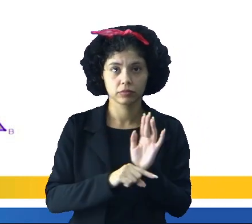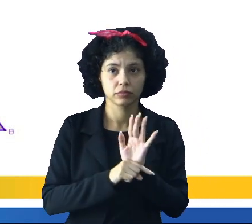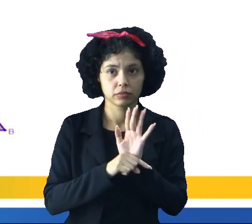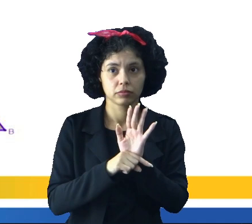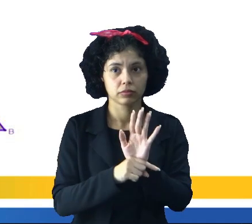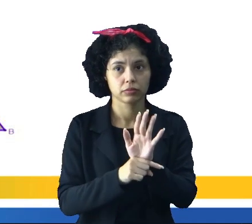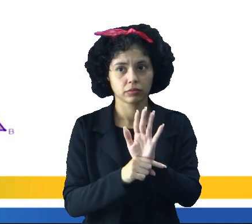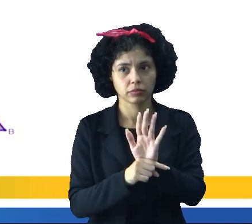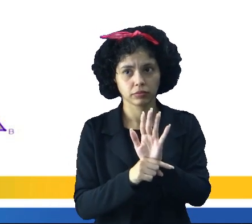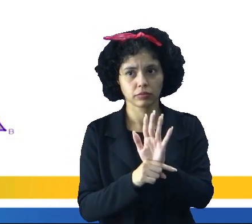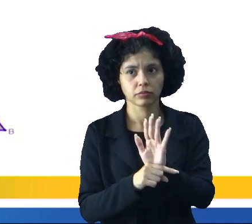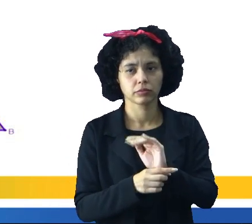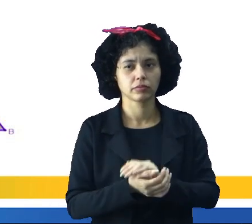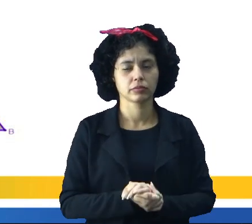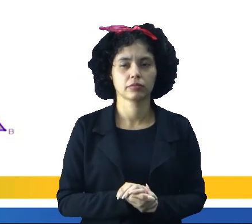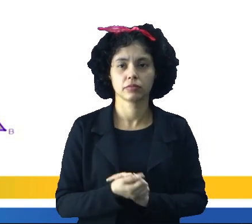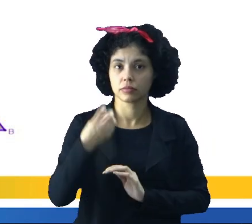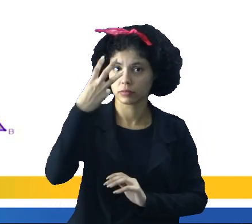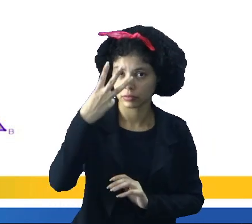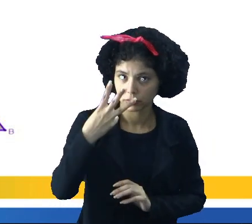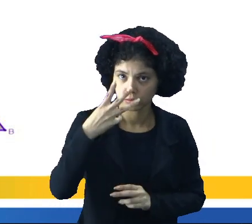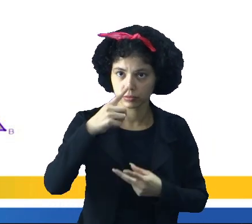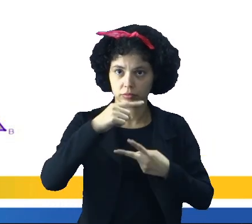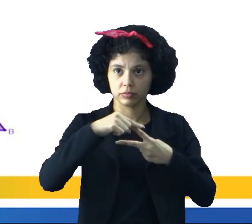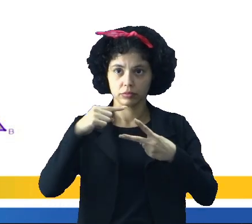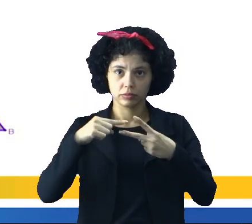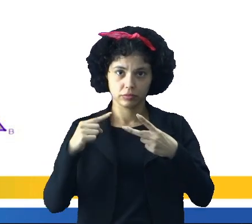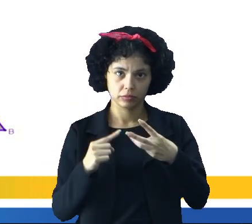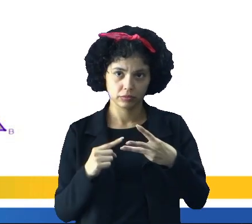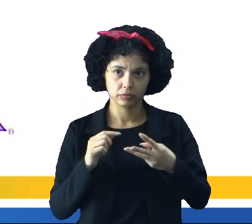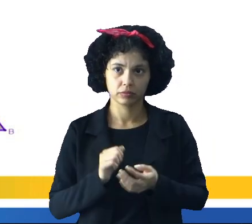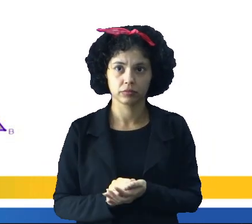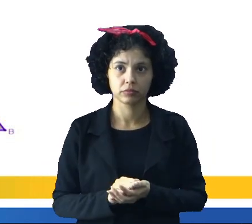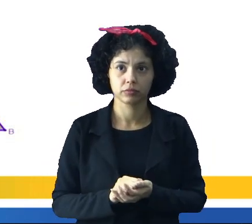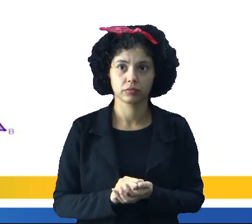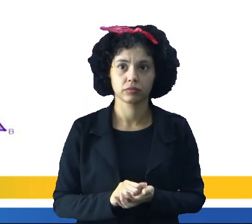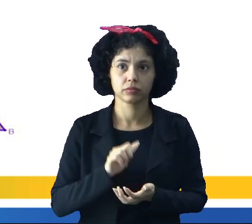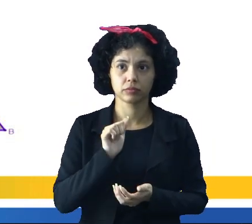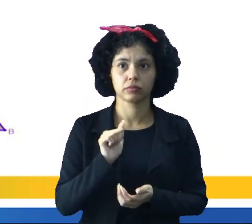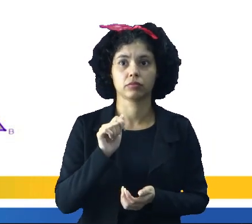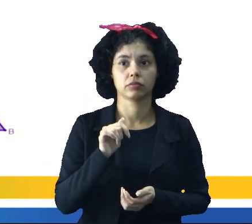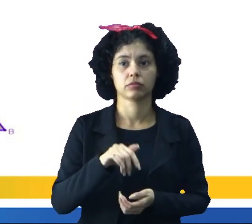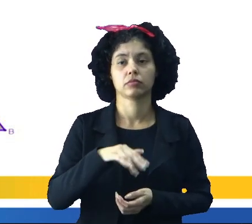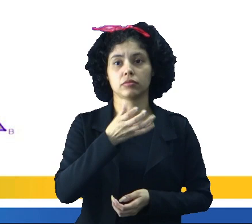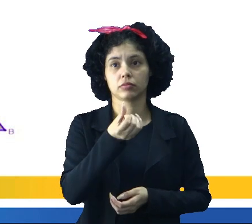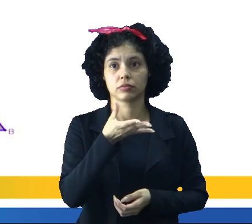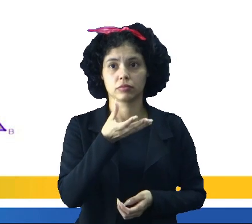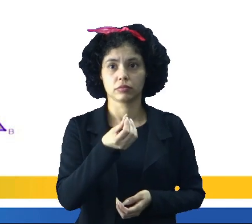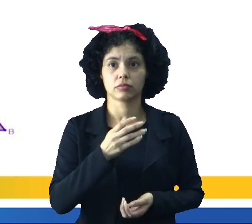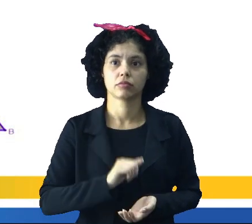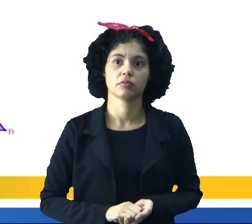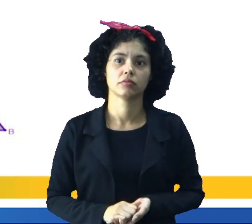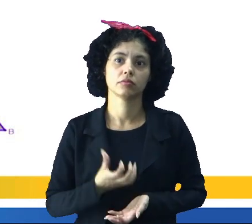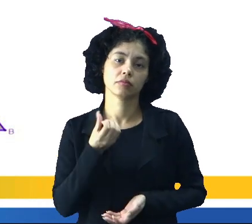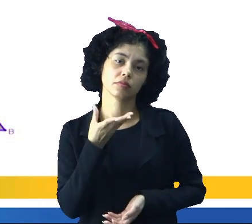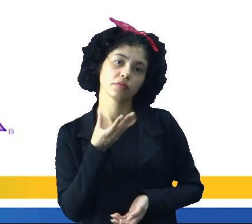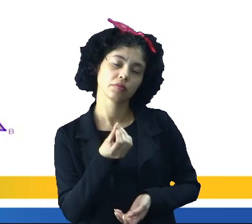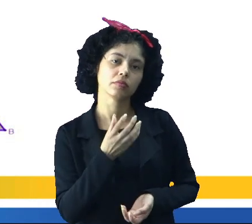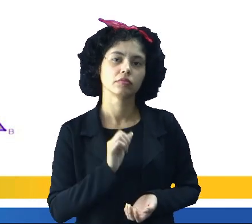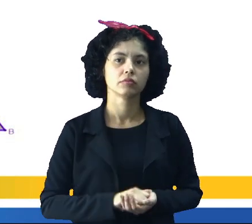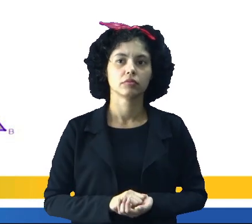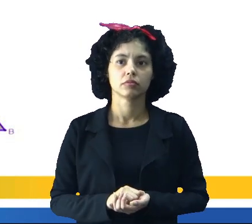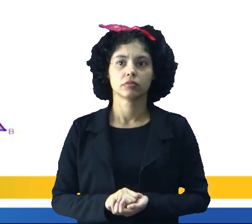mostra, tá? Os 3 pontos. O alfa igual a 60, o beta igual a